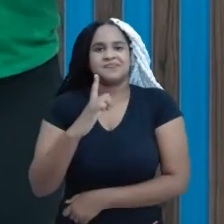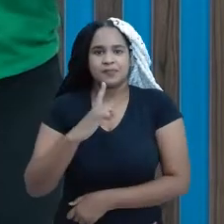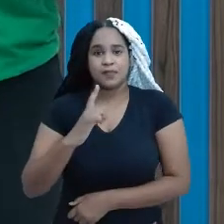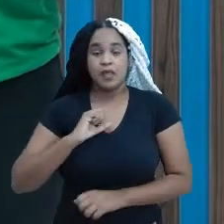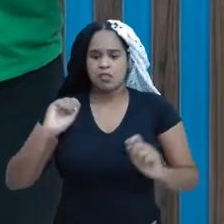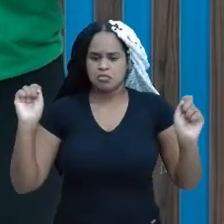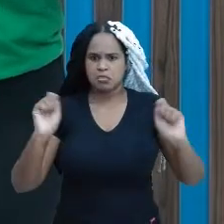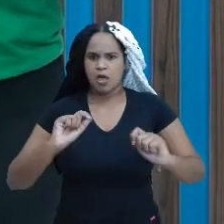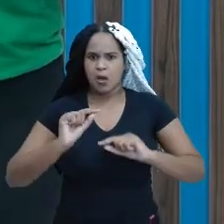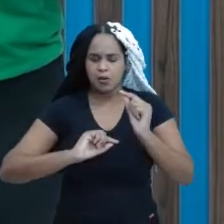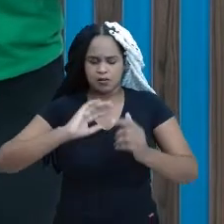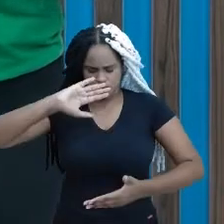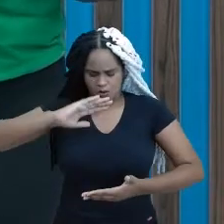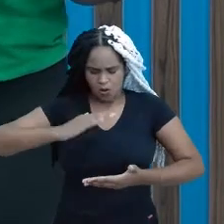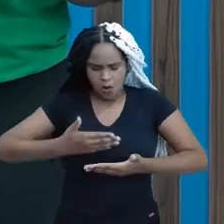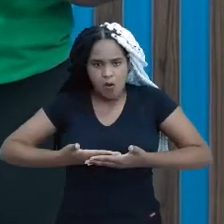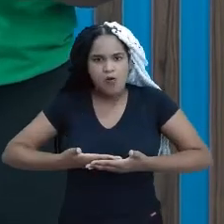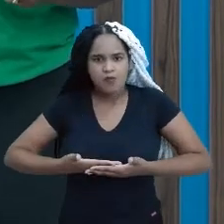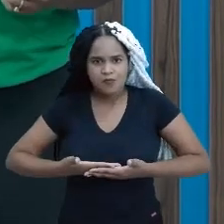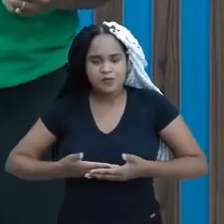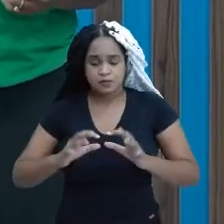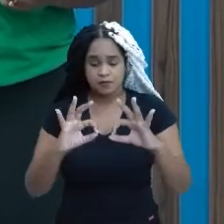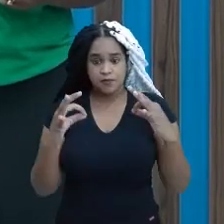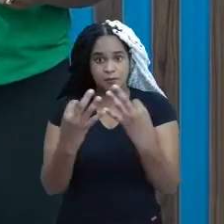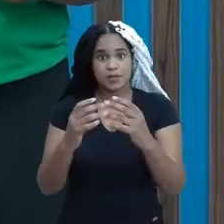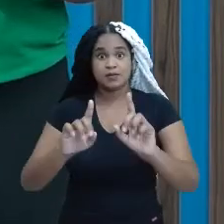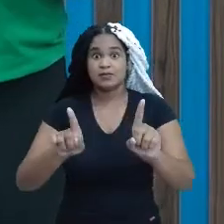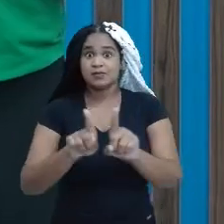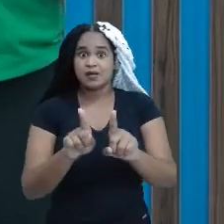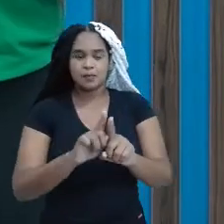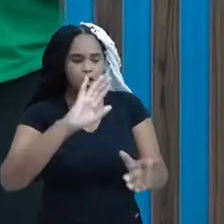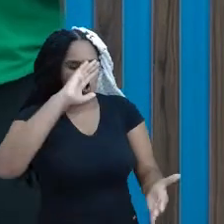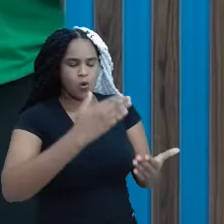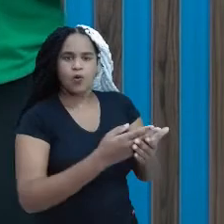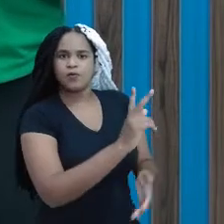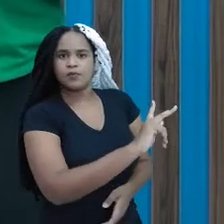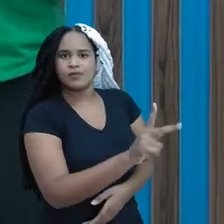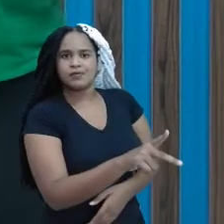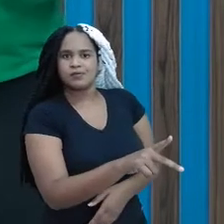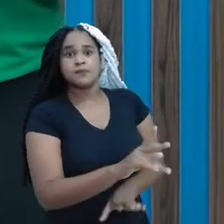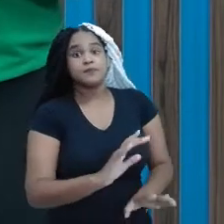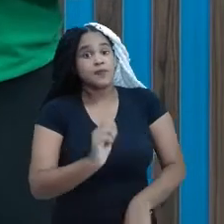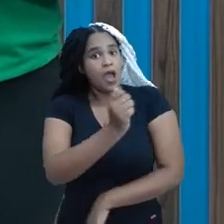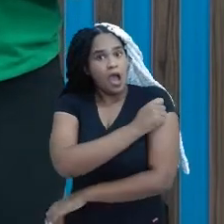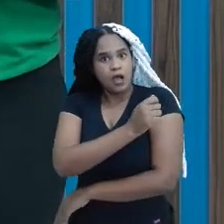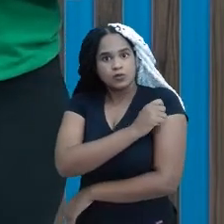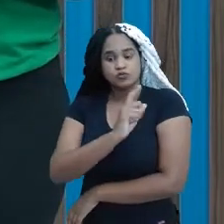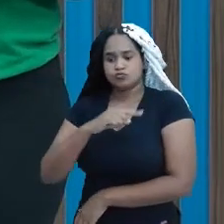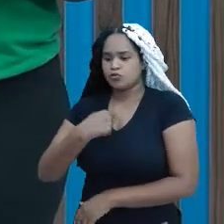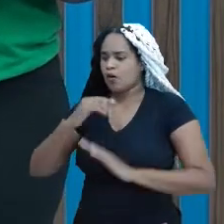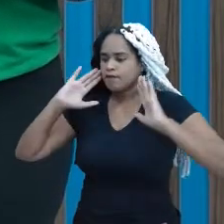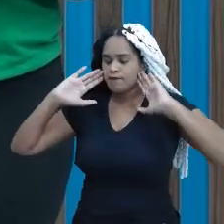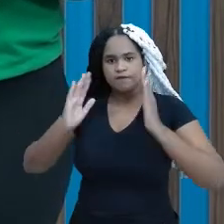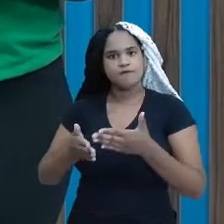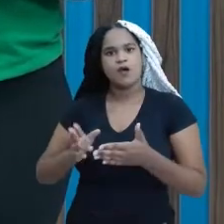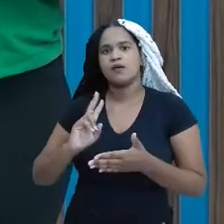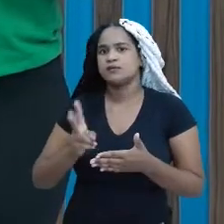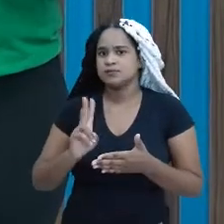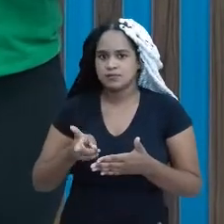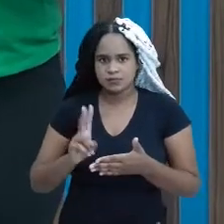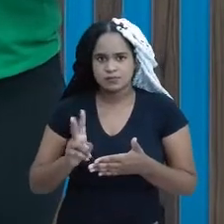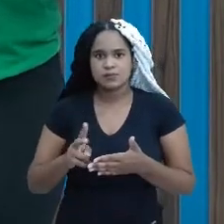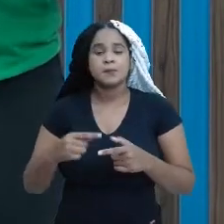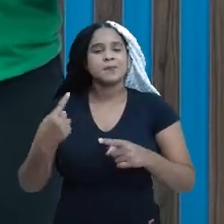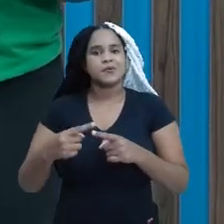confiança com você, família, e com a professora. Ele é o nosso foco, ele é a nossa prioridade. Quem precisa